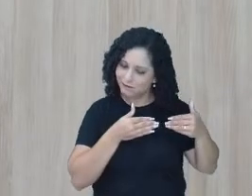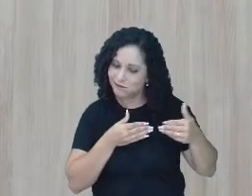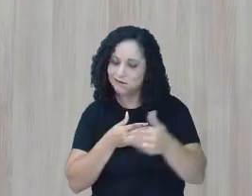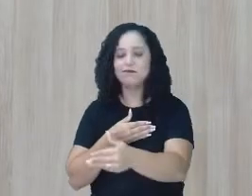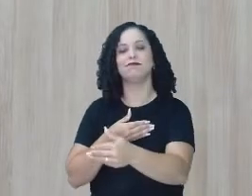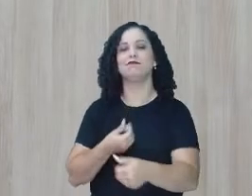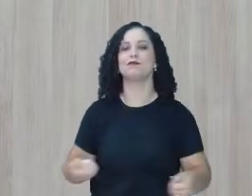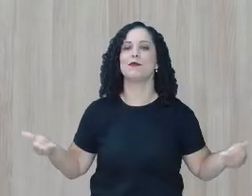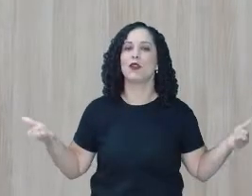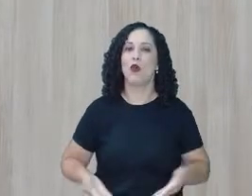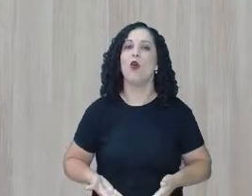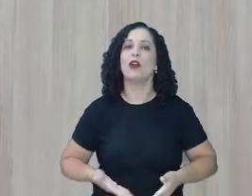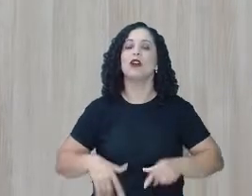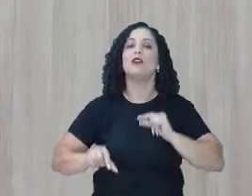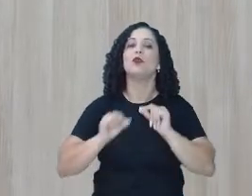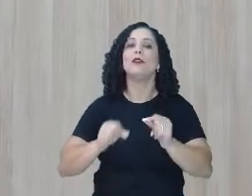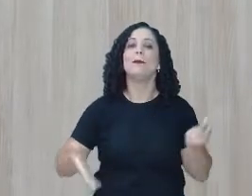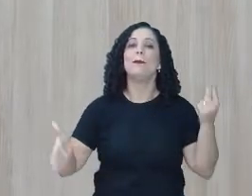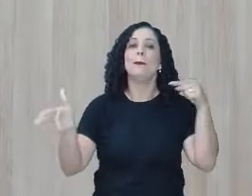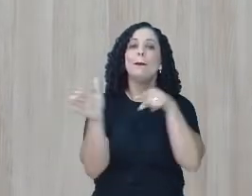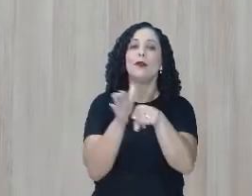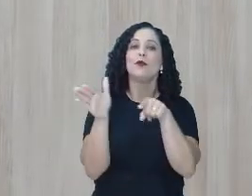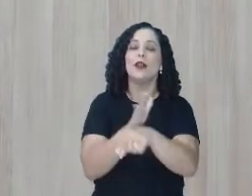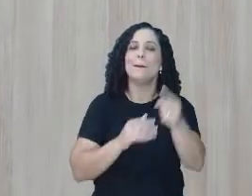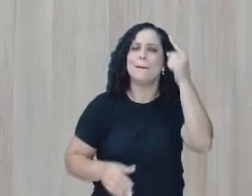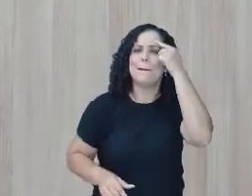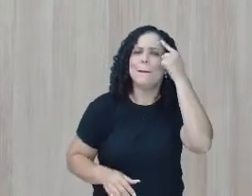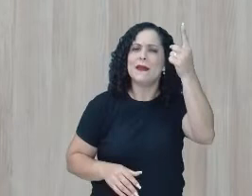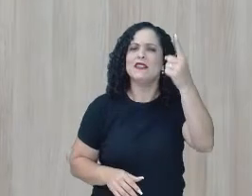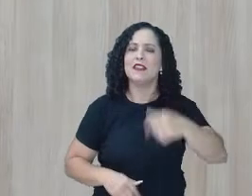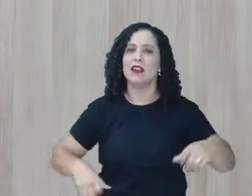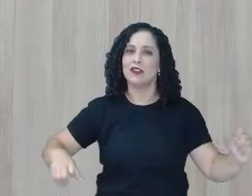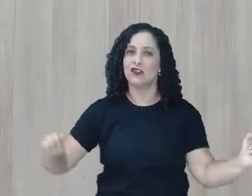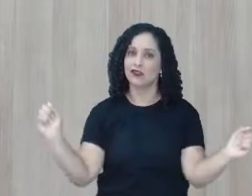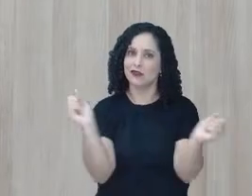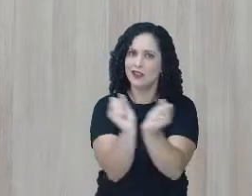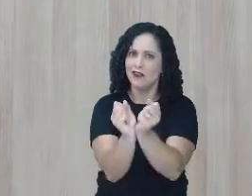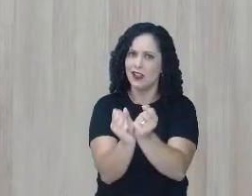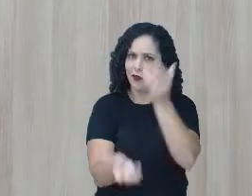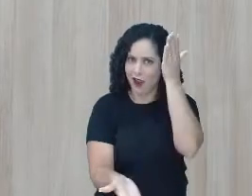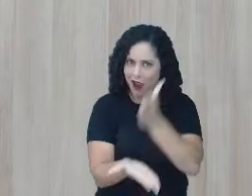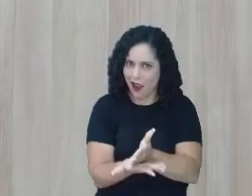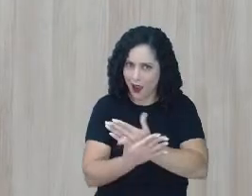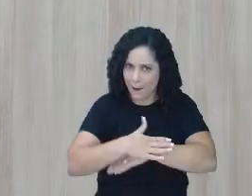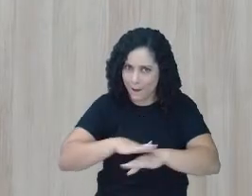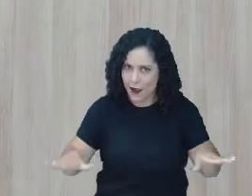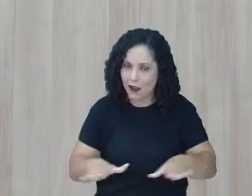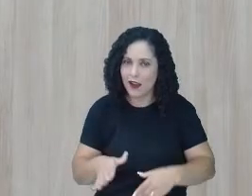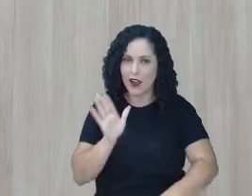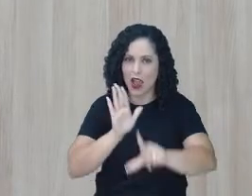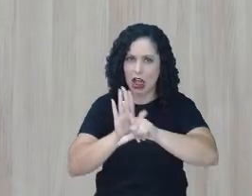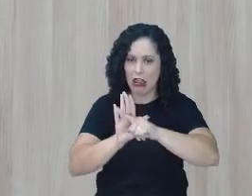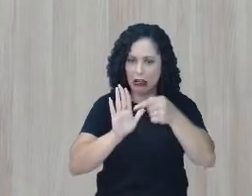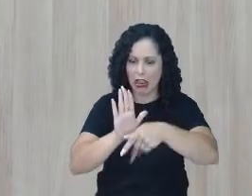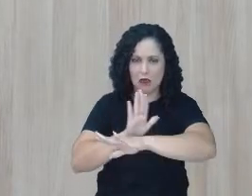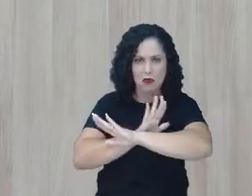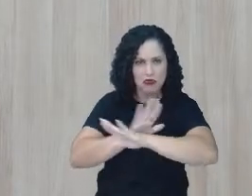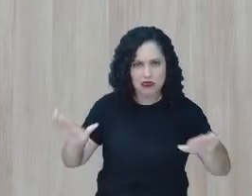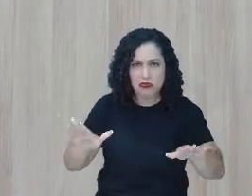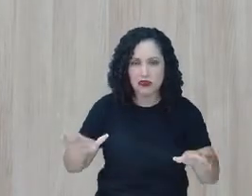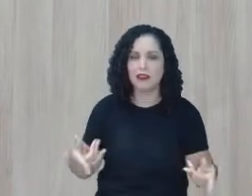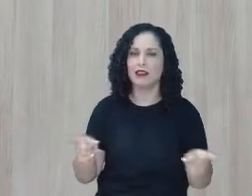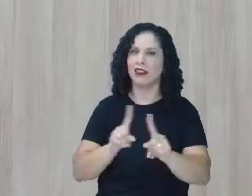questionamento. E aí a gente precisa pensar que a escravidão ela não acabou com a Lei Áurea. As suas consequências